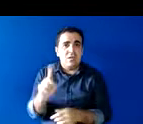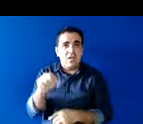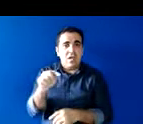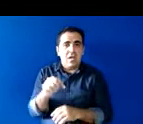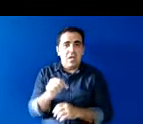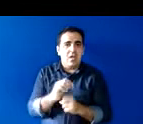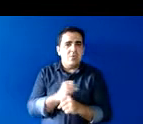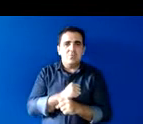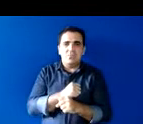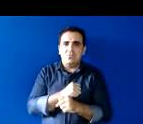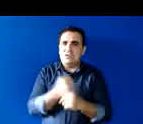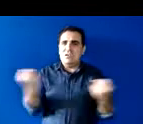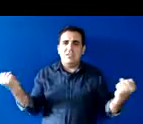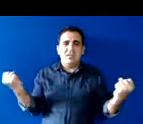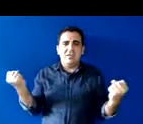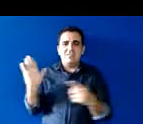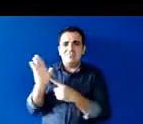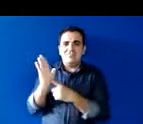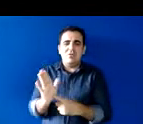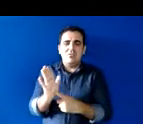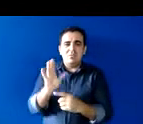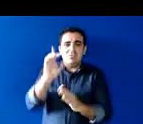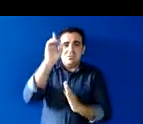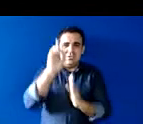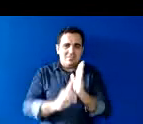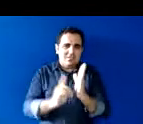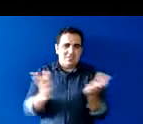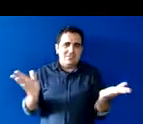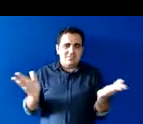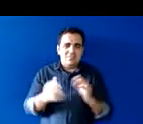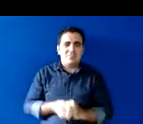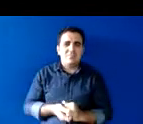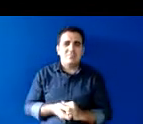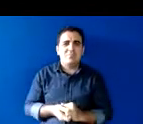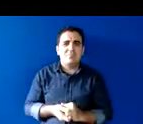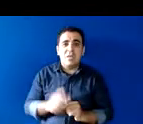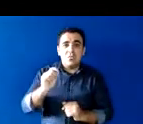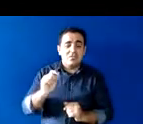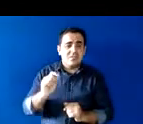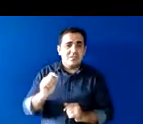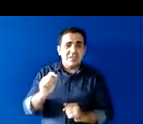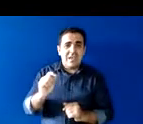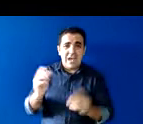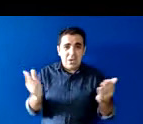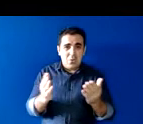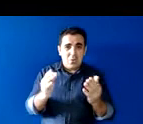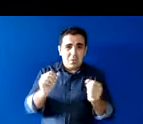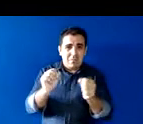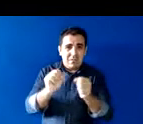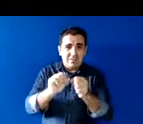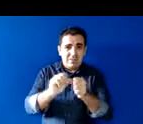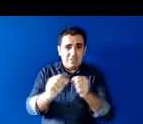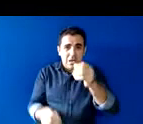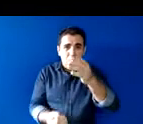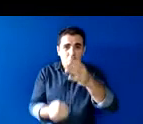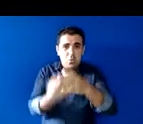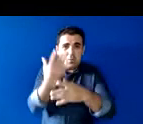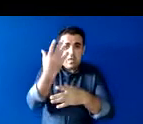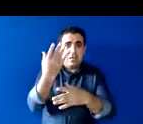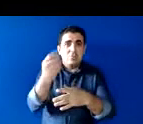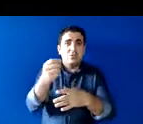aspecto desses direitos, né? E que para que eles sejam concretizados, nós